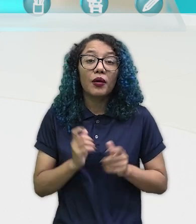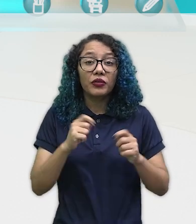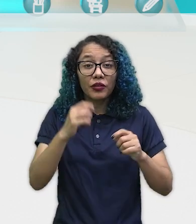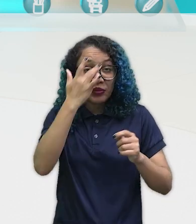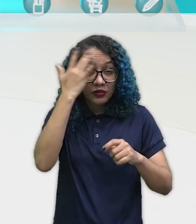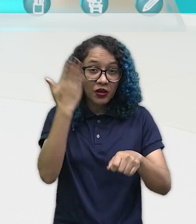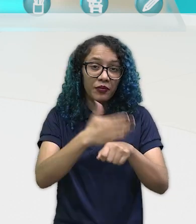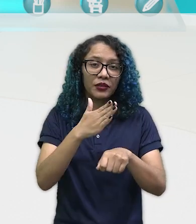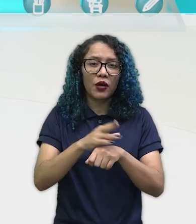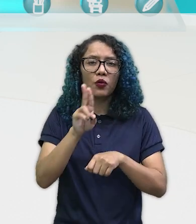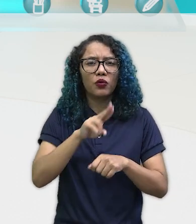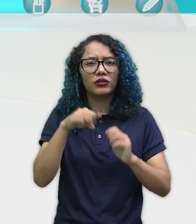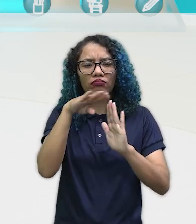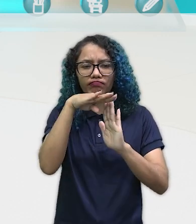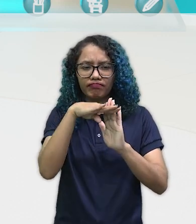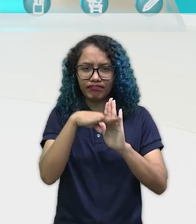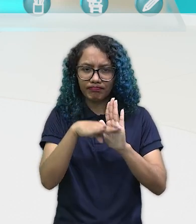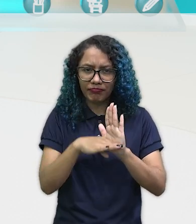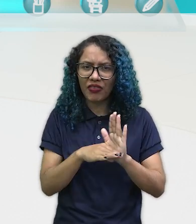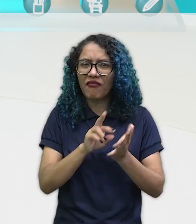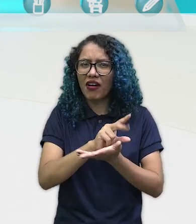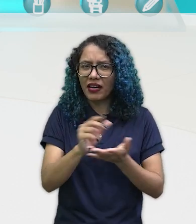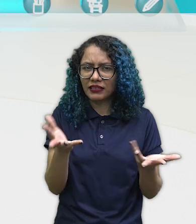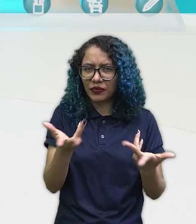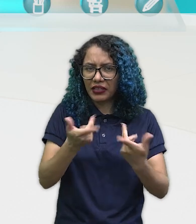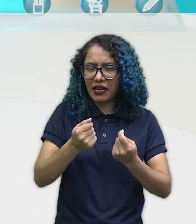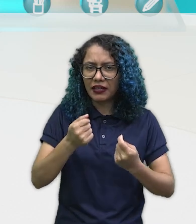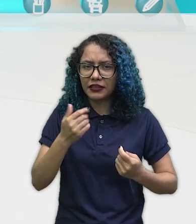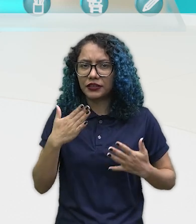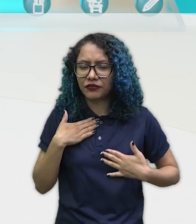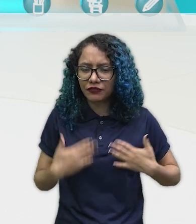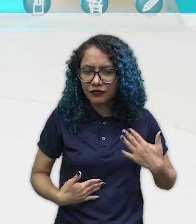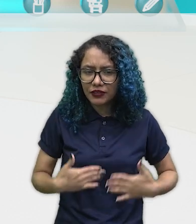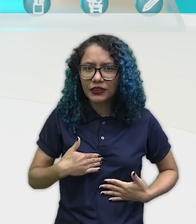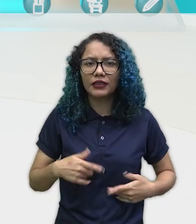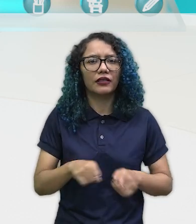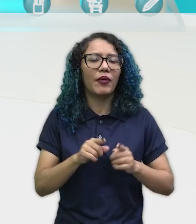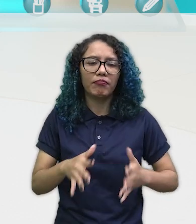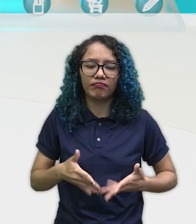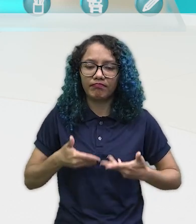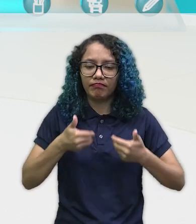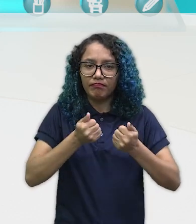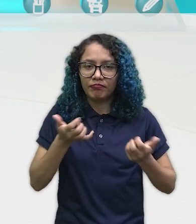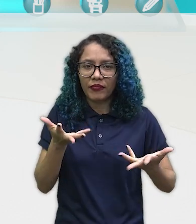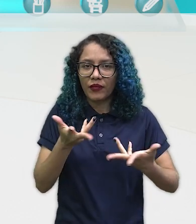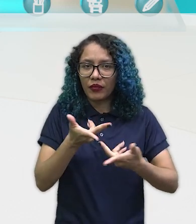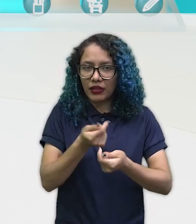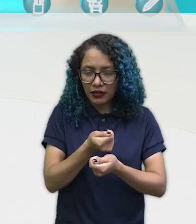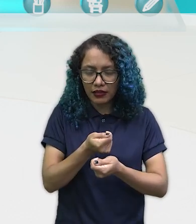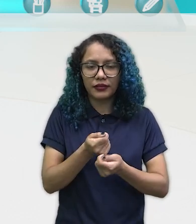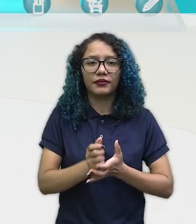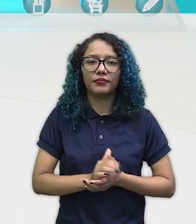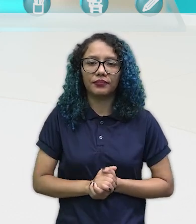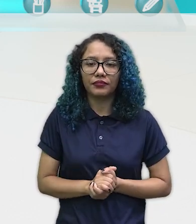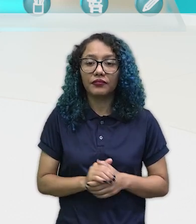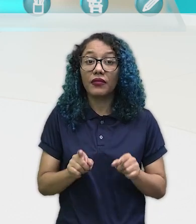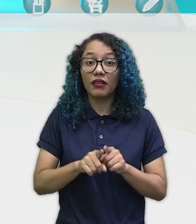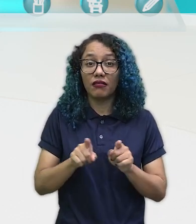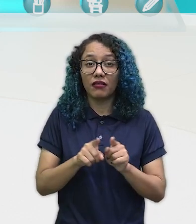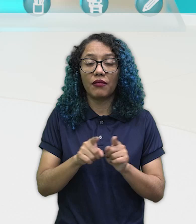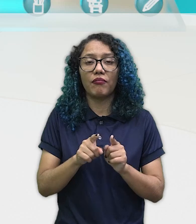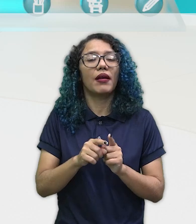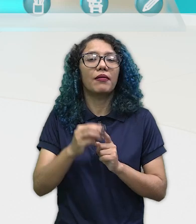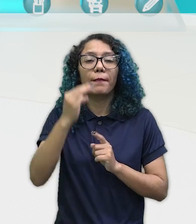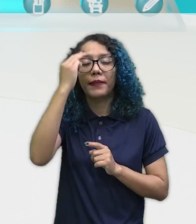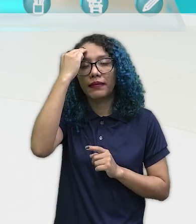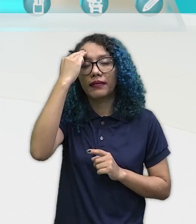usem todo um conjunto de habilidades físicas, aperfeiçoamento corporal e também a parte